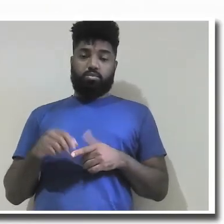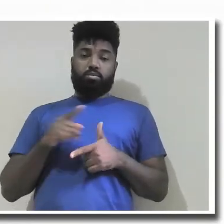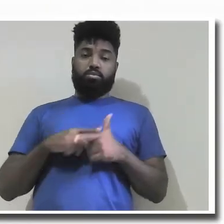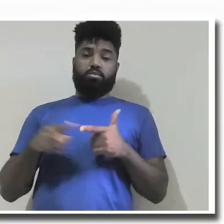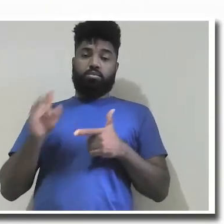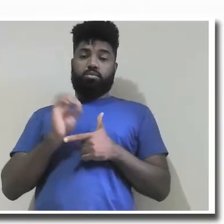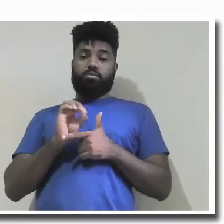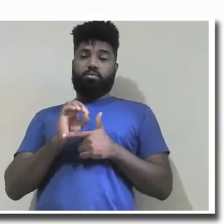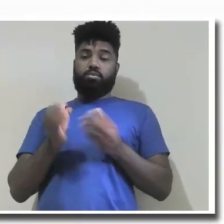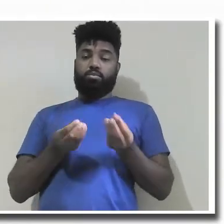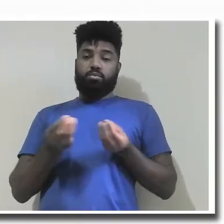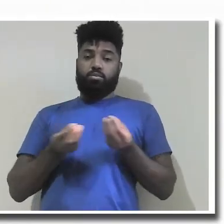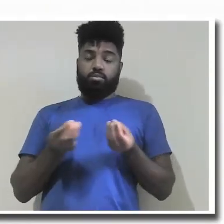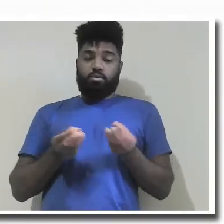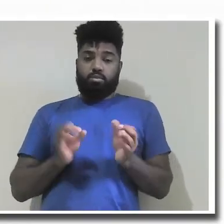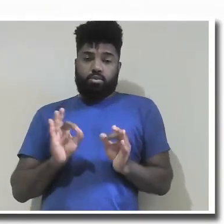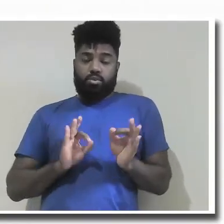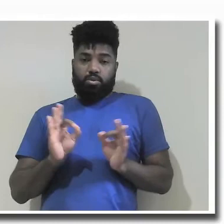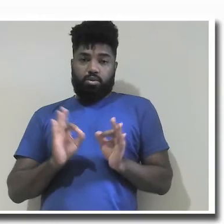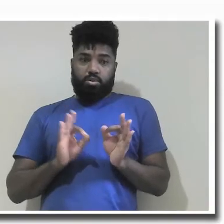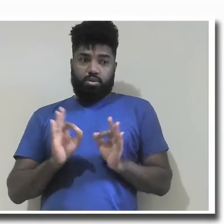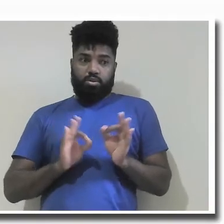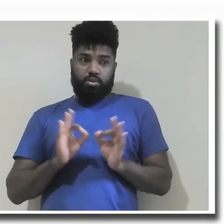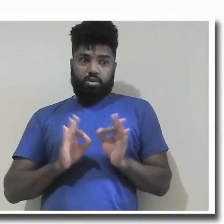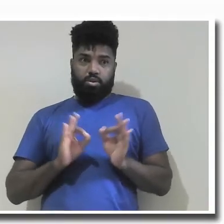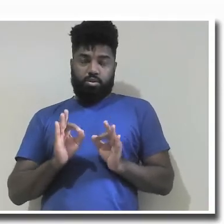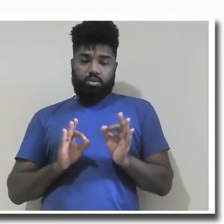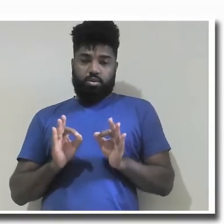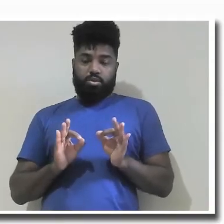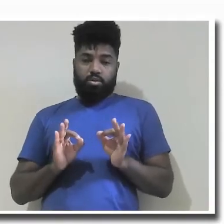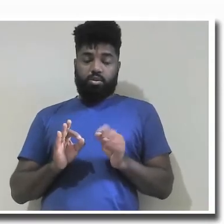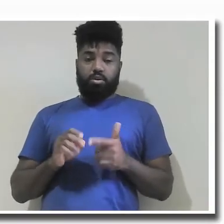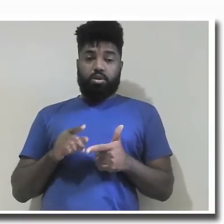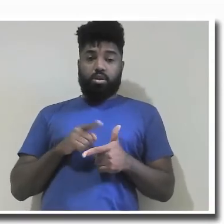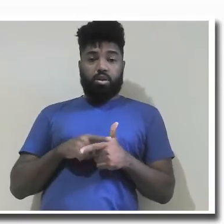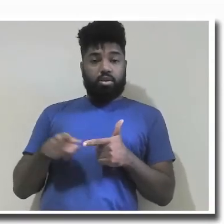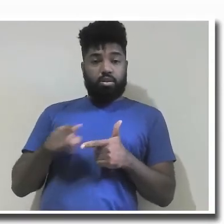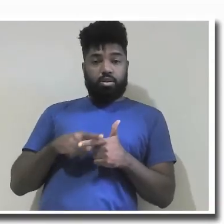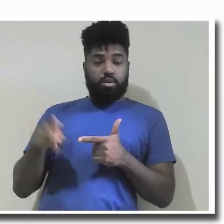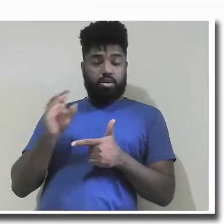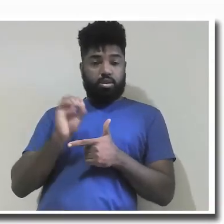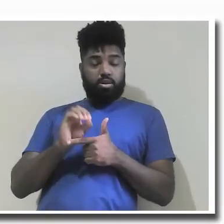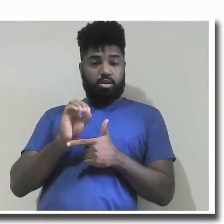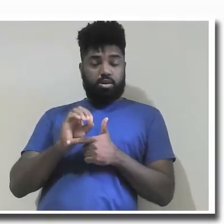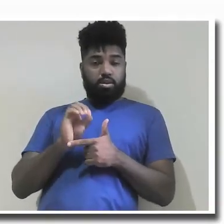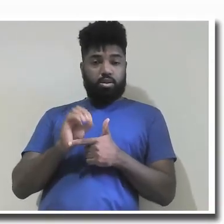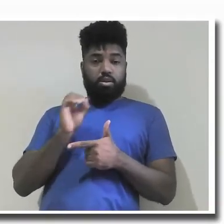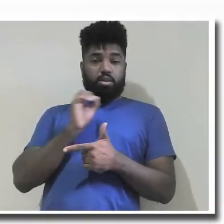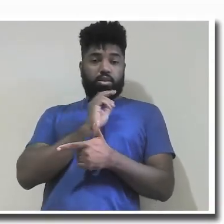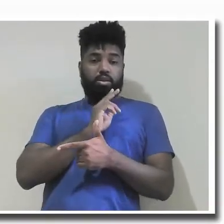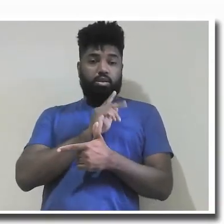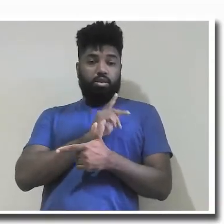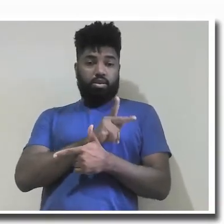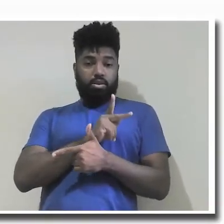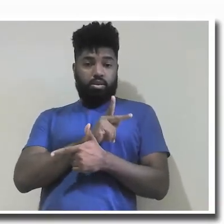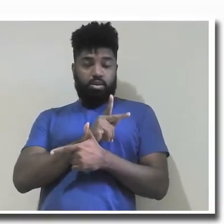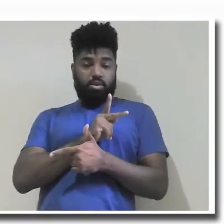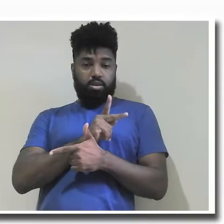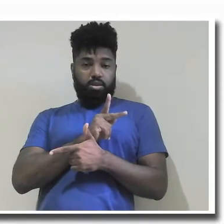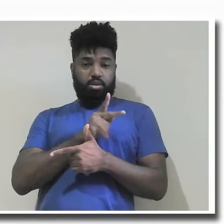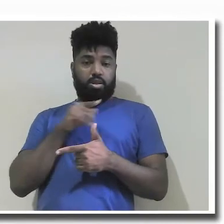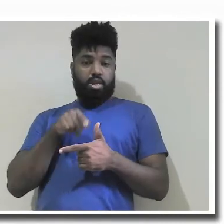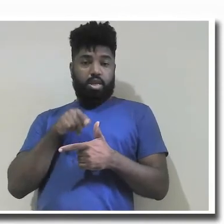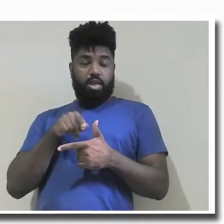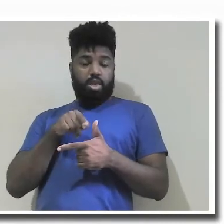isso, tomemos K dividido por zero para K sendo um número pertencente